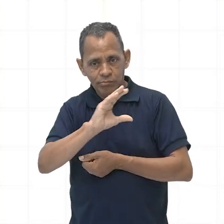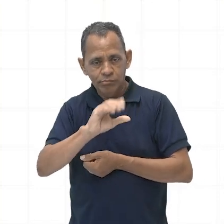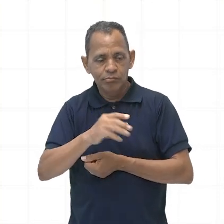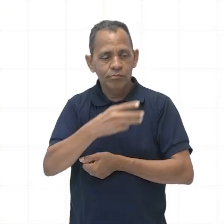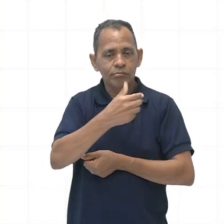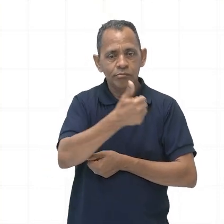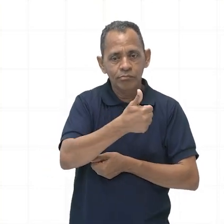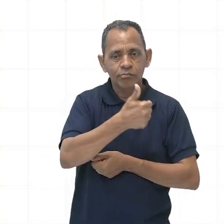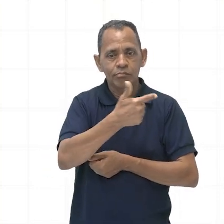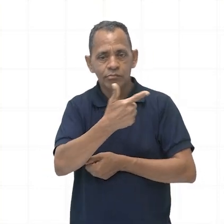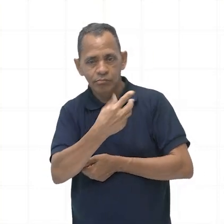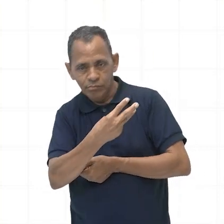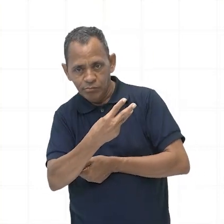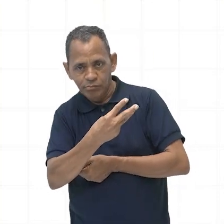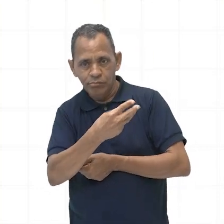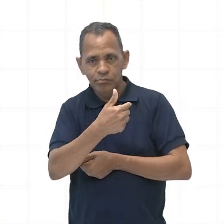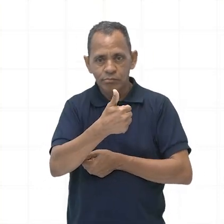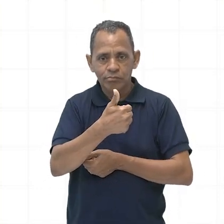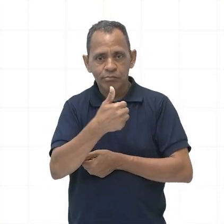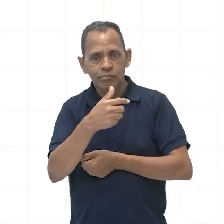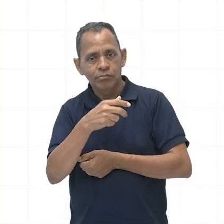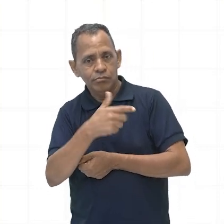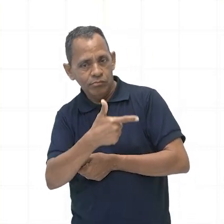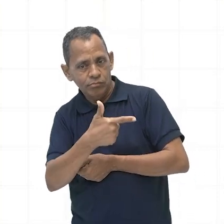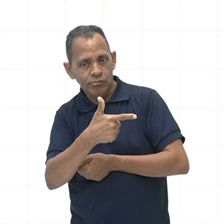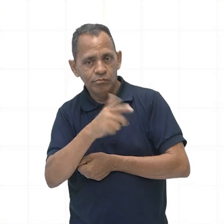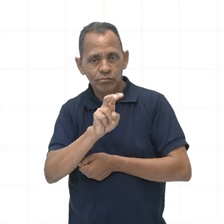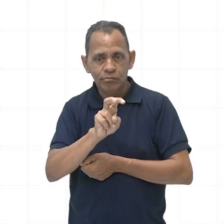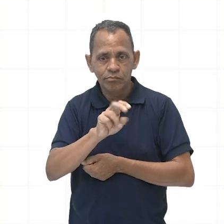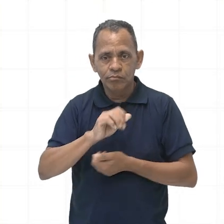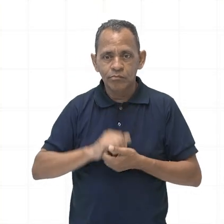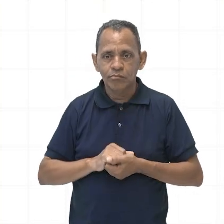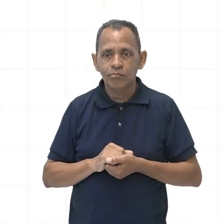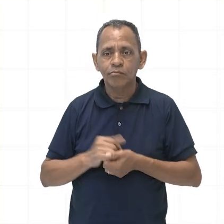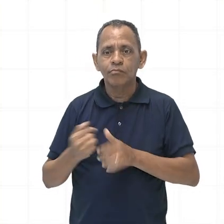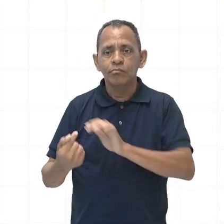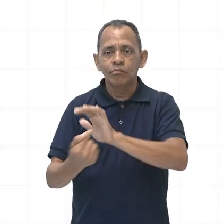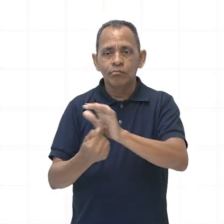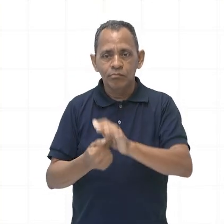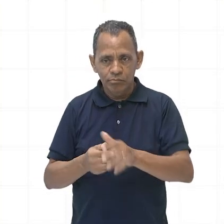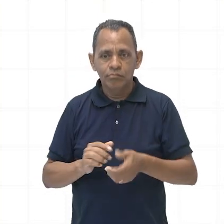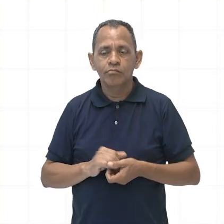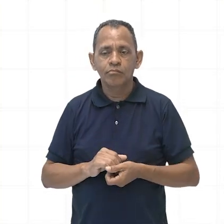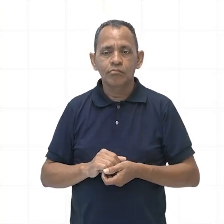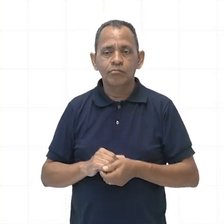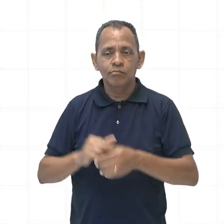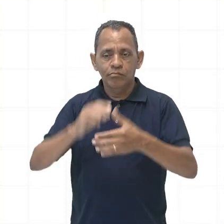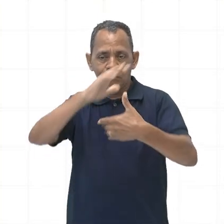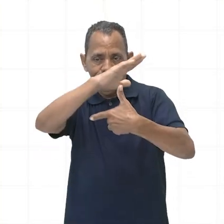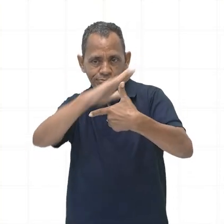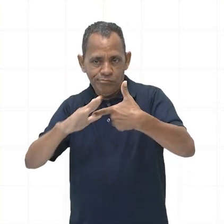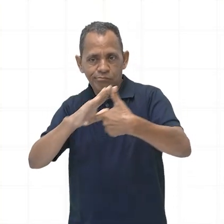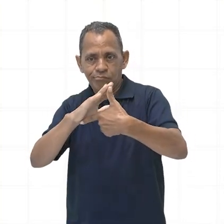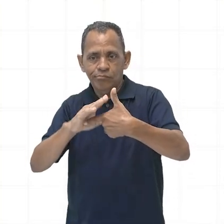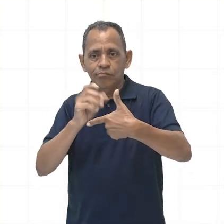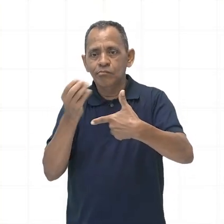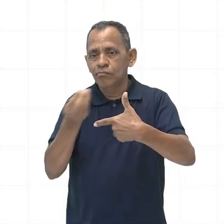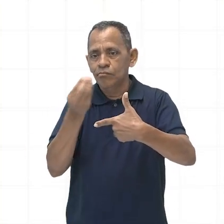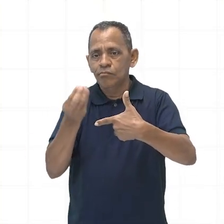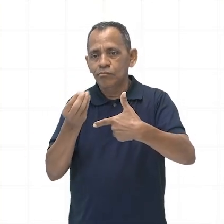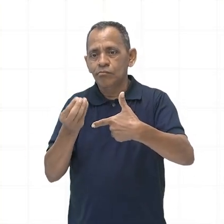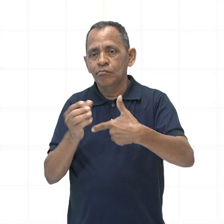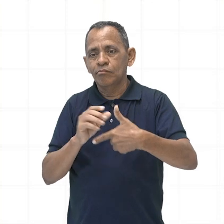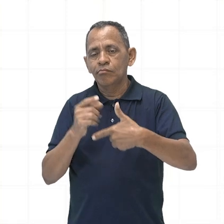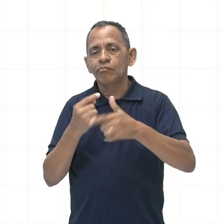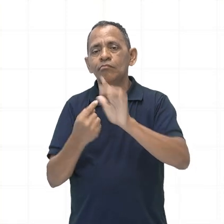5. Mostre que esse triângulo é retângulo. Então, ele já está dizendo que é retângulo, mas ele quer que a gente mostre. Como é que a gente vai mostrar